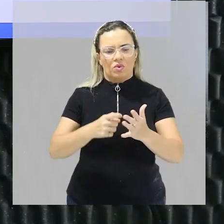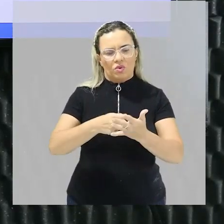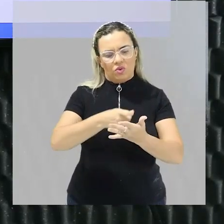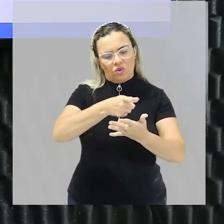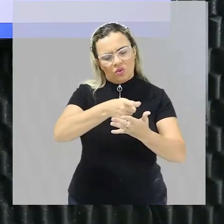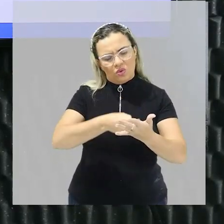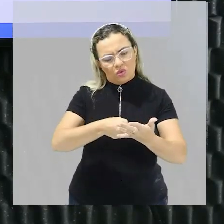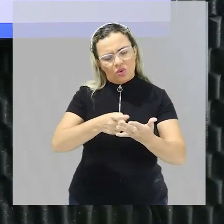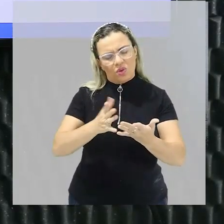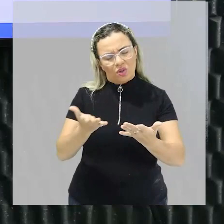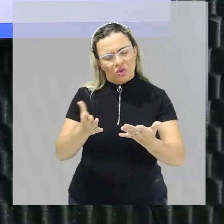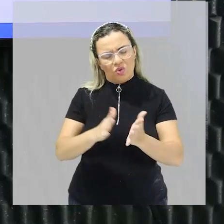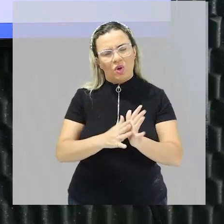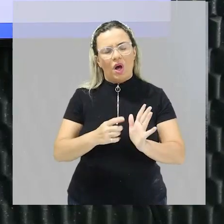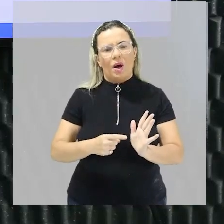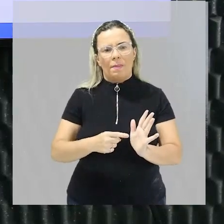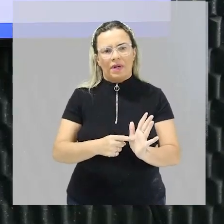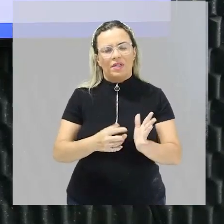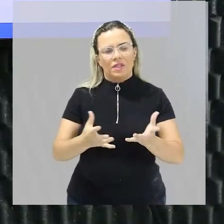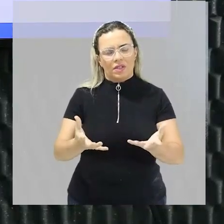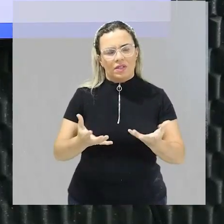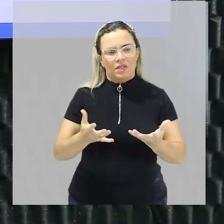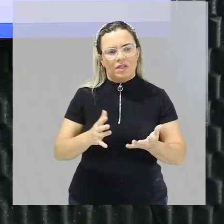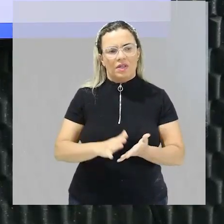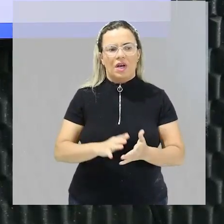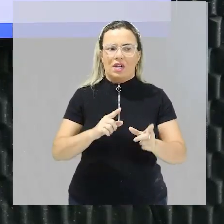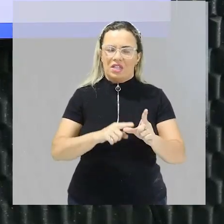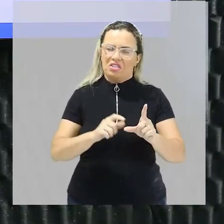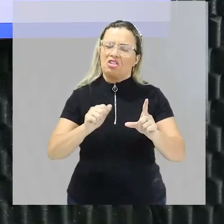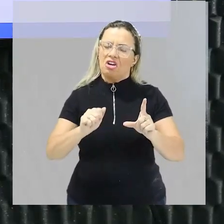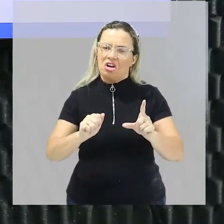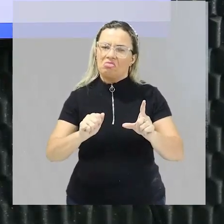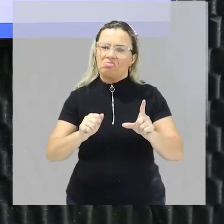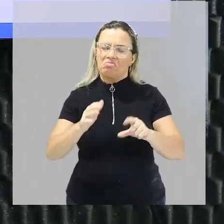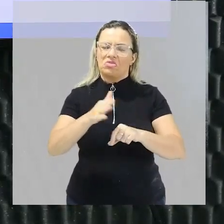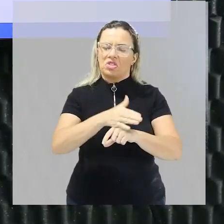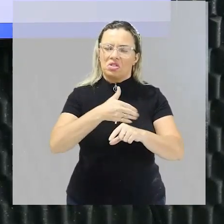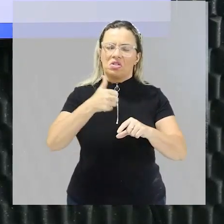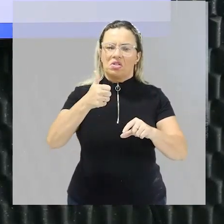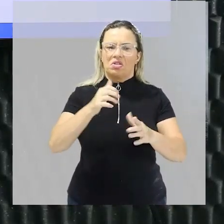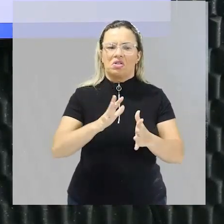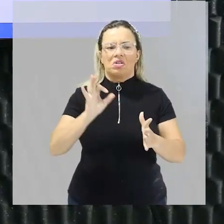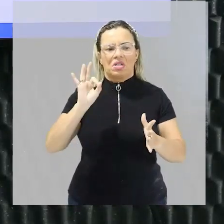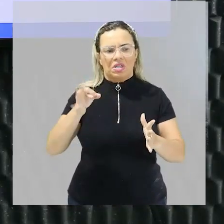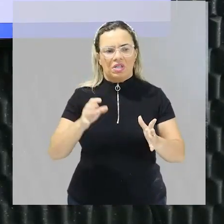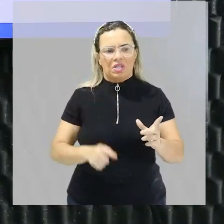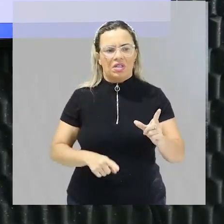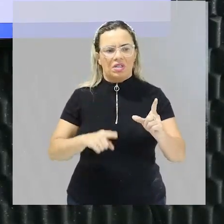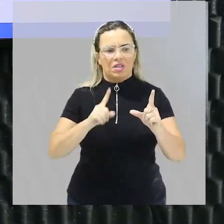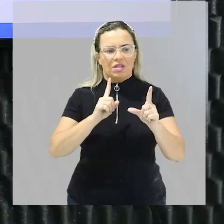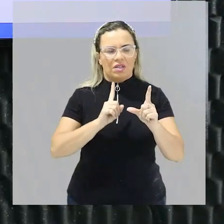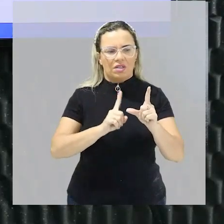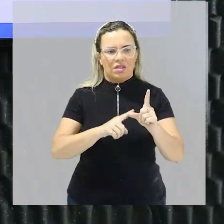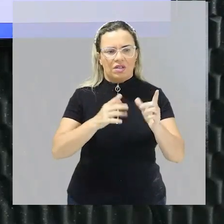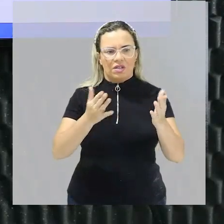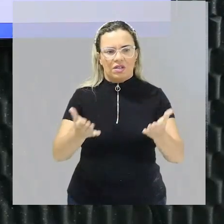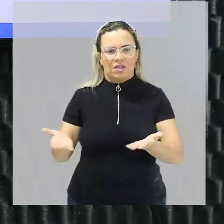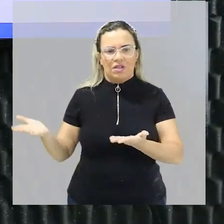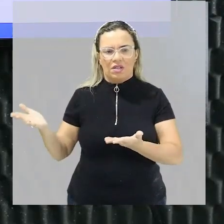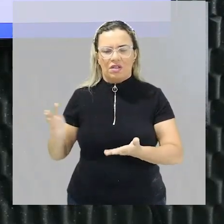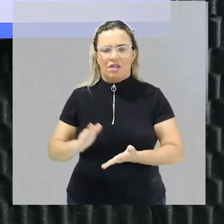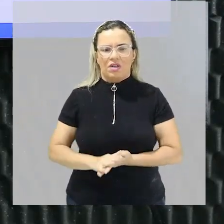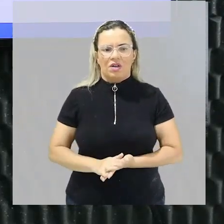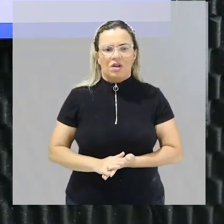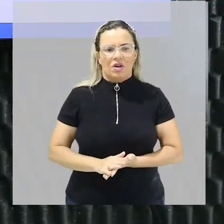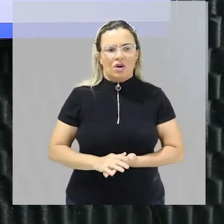texto vai discutir claramente. A letra A traz mais. Então, temos que ficar com a letra A, porque o juízo de gosto ali não vai ser